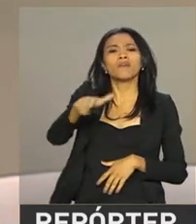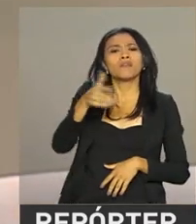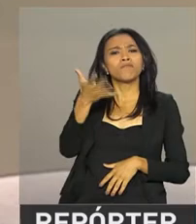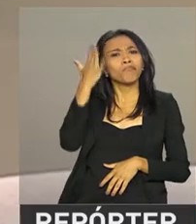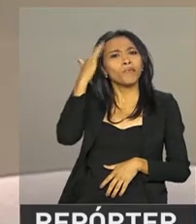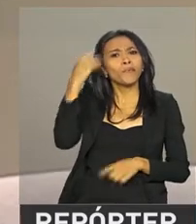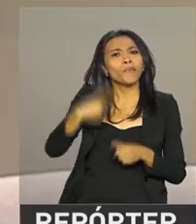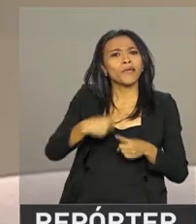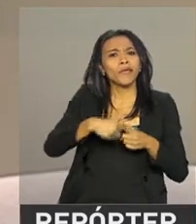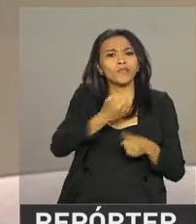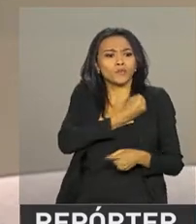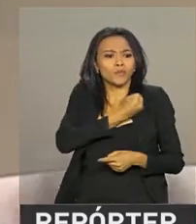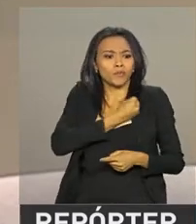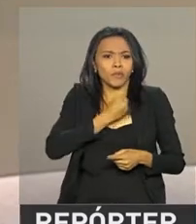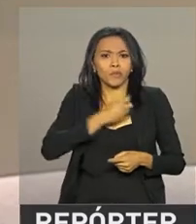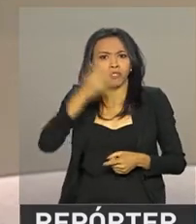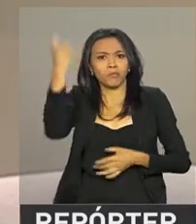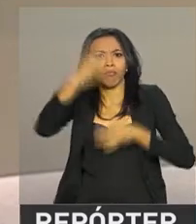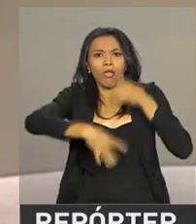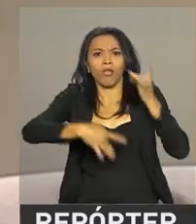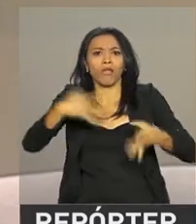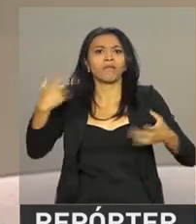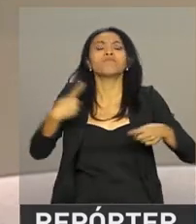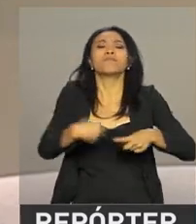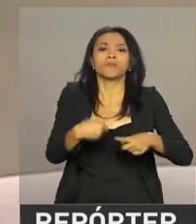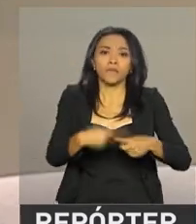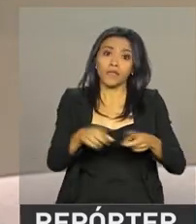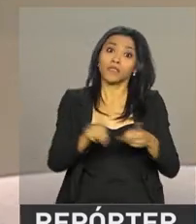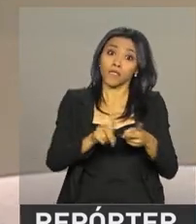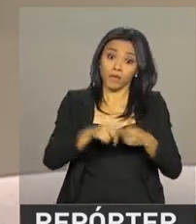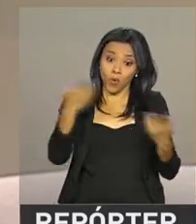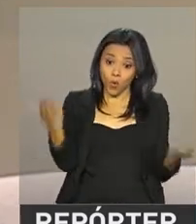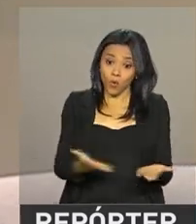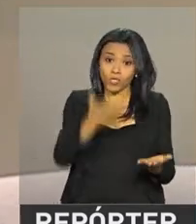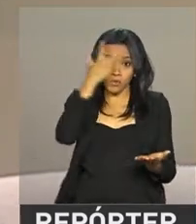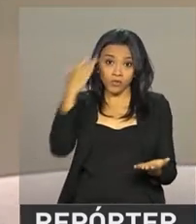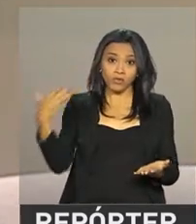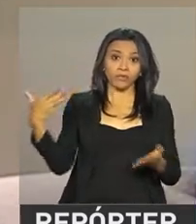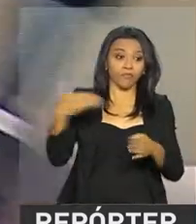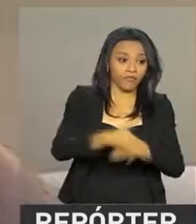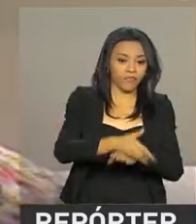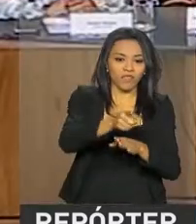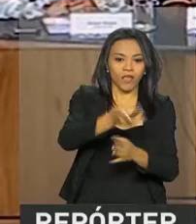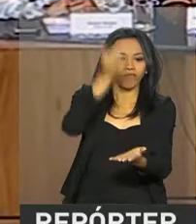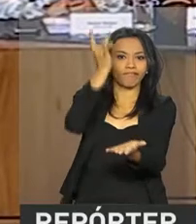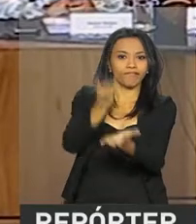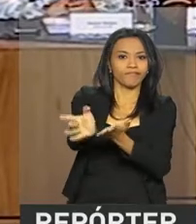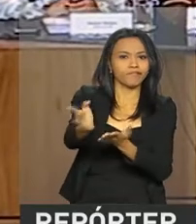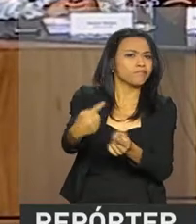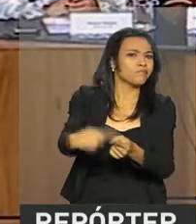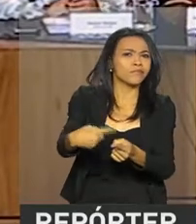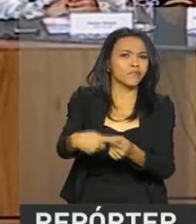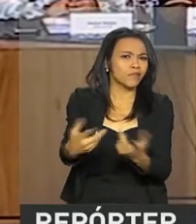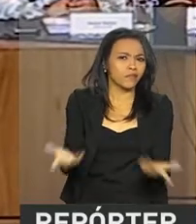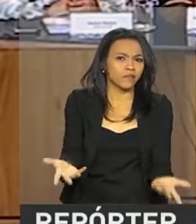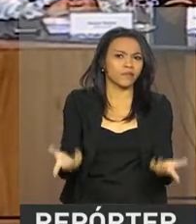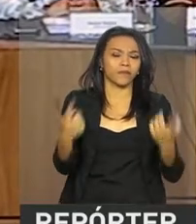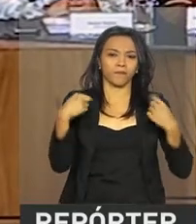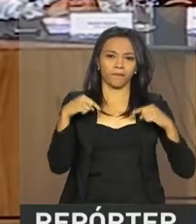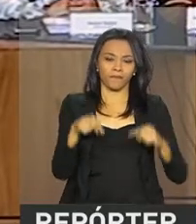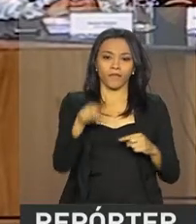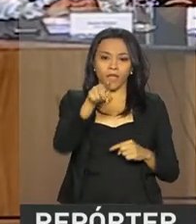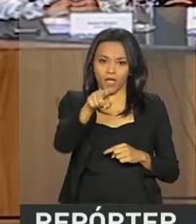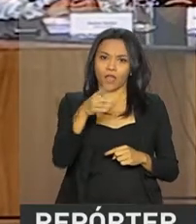grande número de abstenções e também de eliminações hoje? É bom, isso. A média histórica é em torno